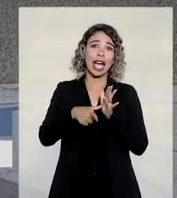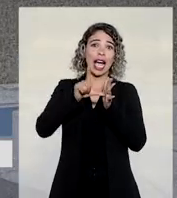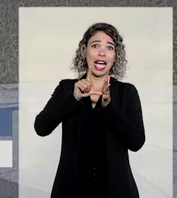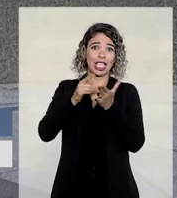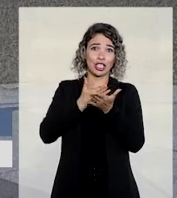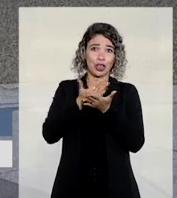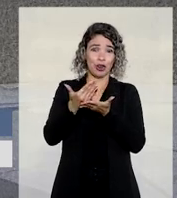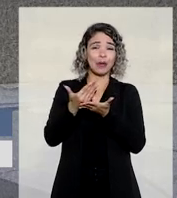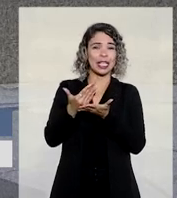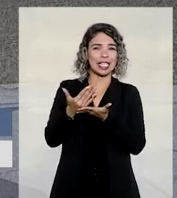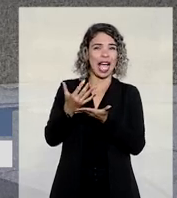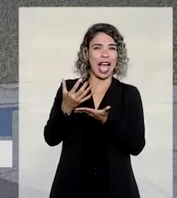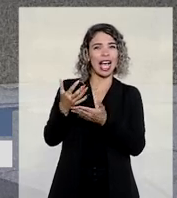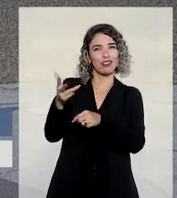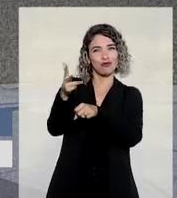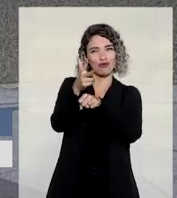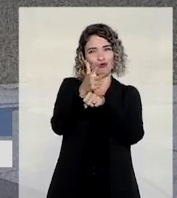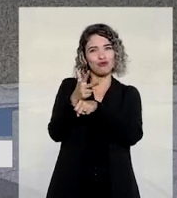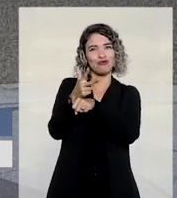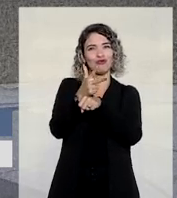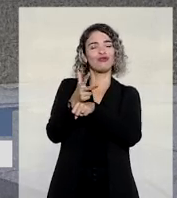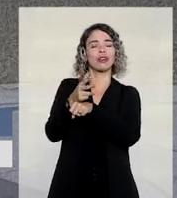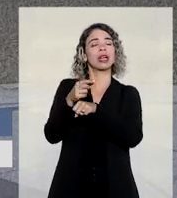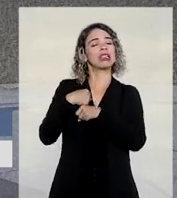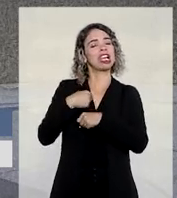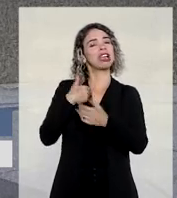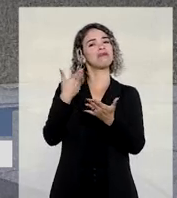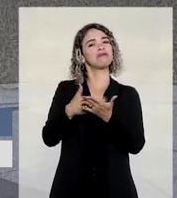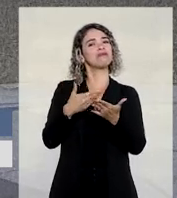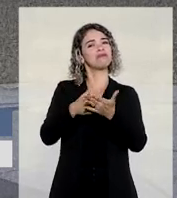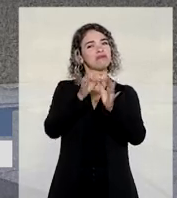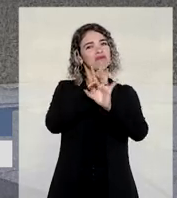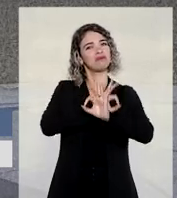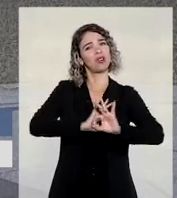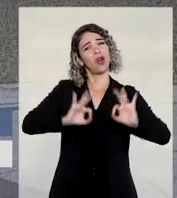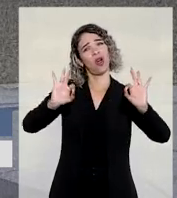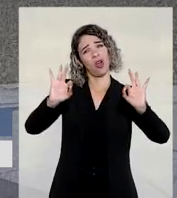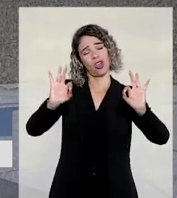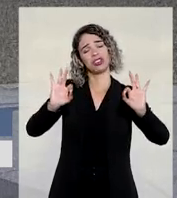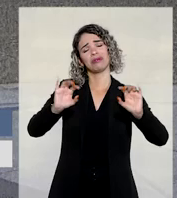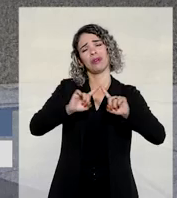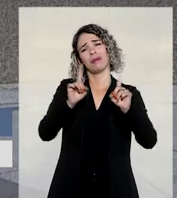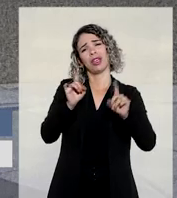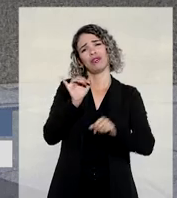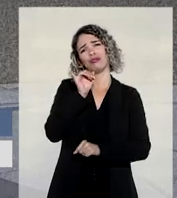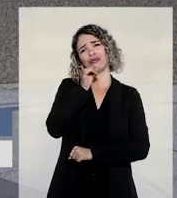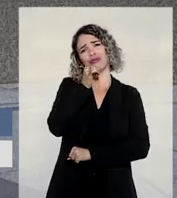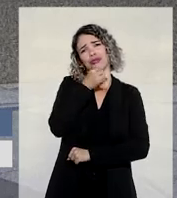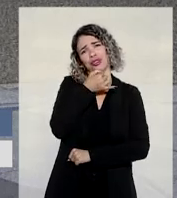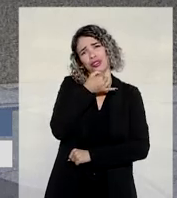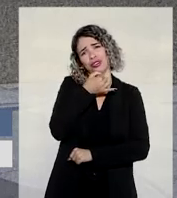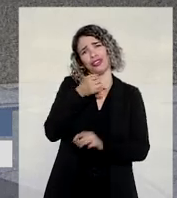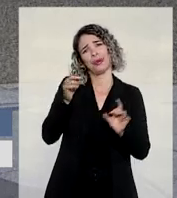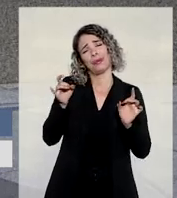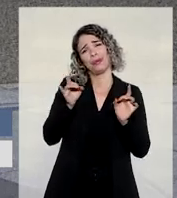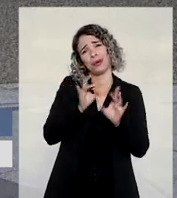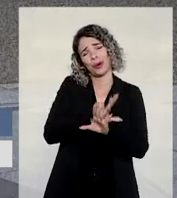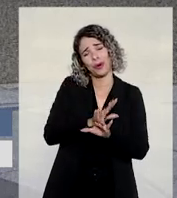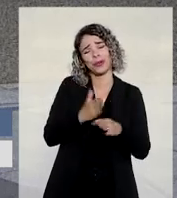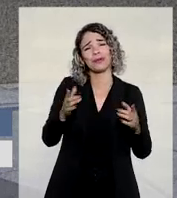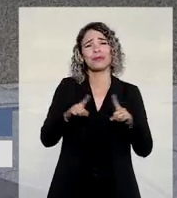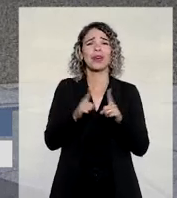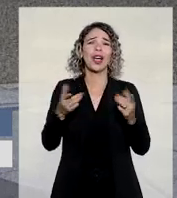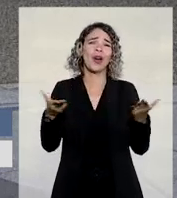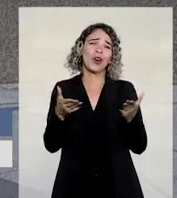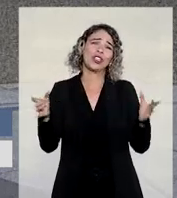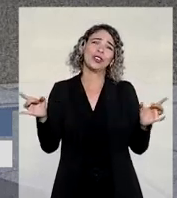antes de a gente começar a gravar que iria ser com certeza uma aula brilhante e foi sim, né? Que pena que a gente está acabando, né, gente?